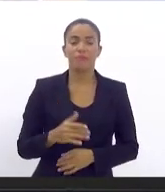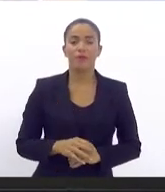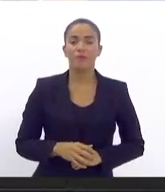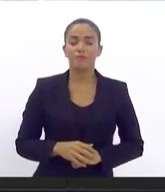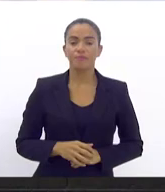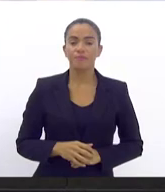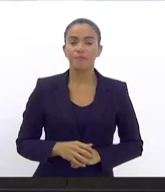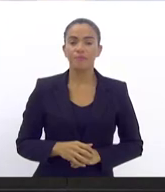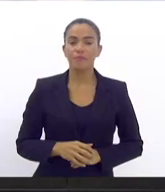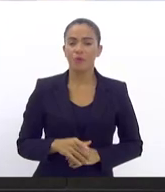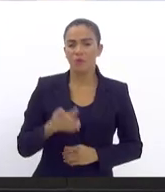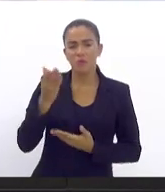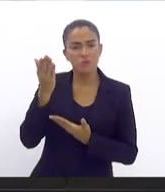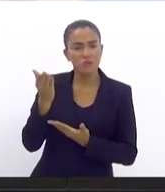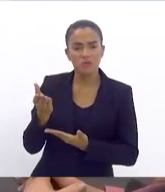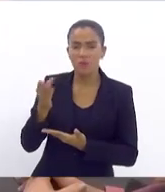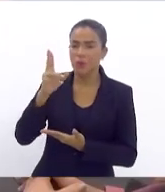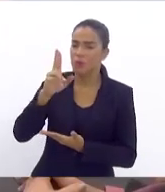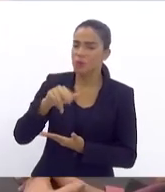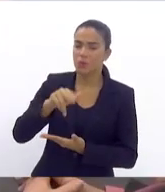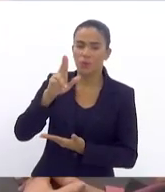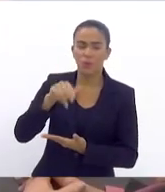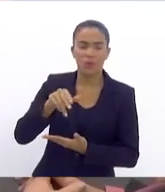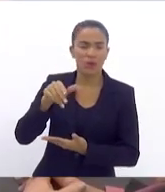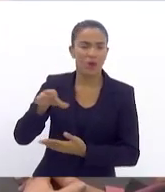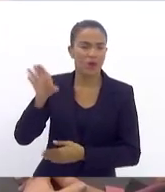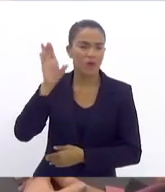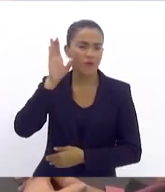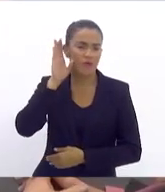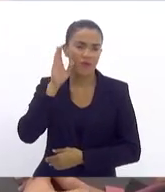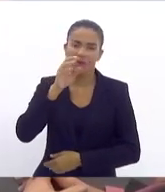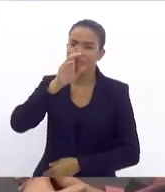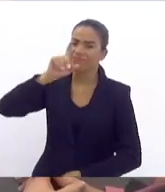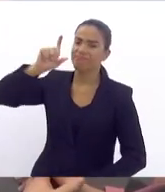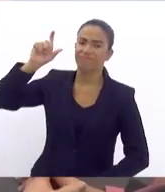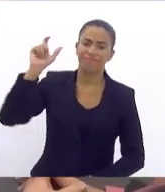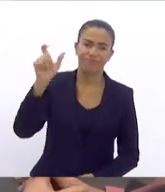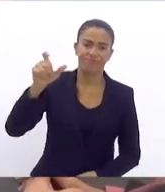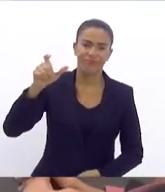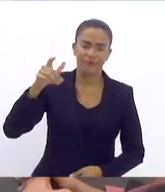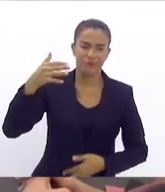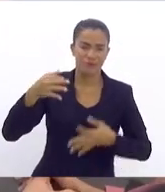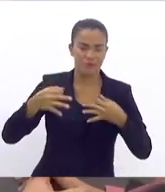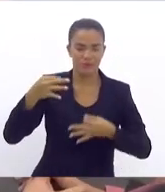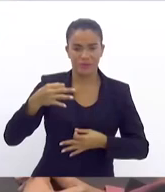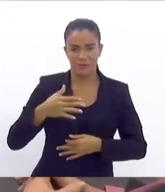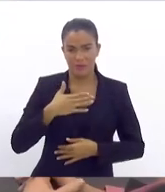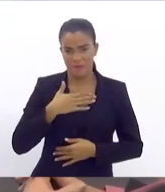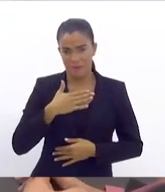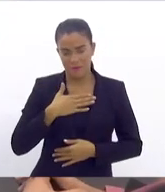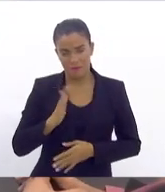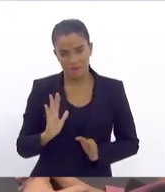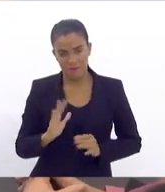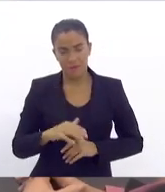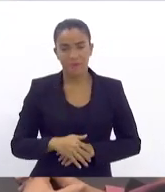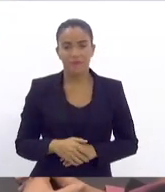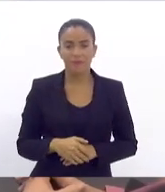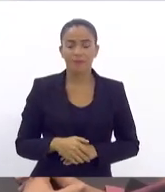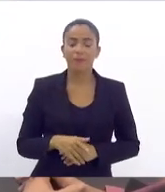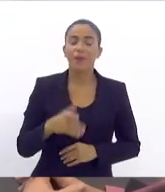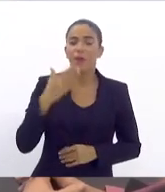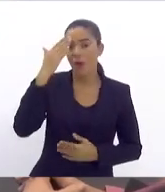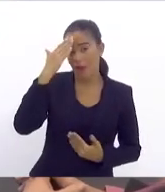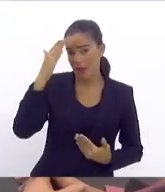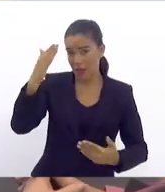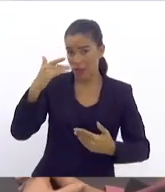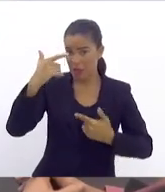produtividade necessária. O senhor jamais ouvirá essa acusação da minha boca. Eu sei disso. Senhor presidente, se o senhor me permite, eu agradeço a sua